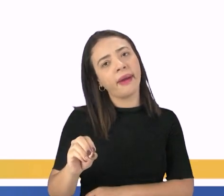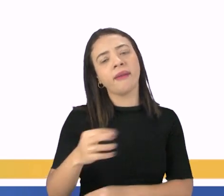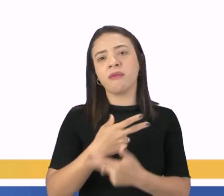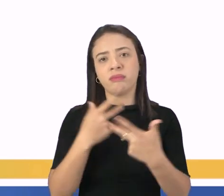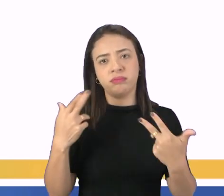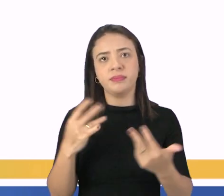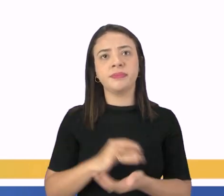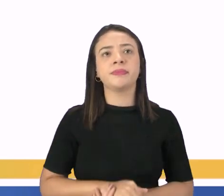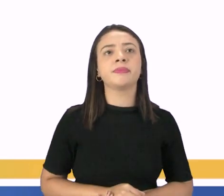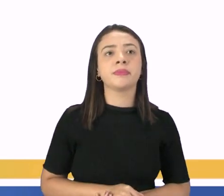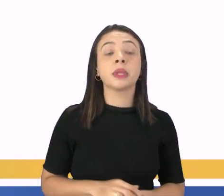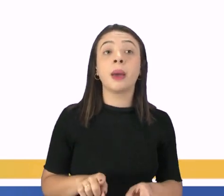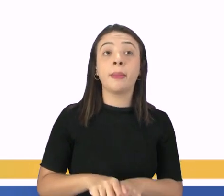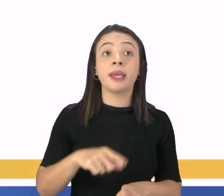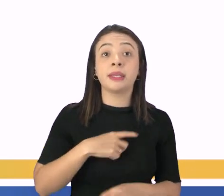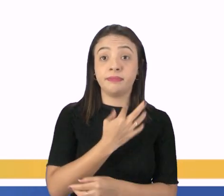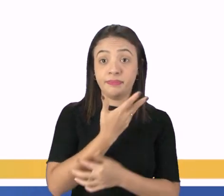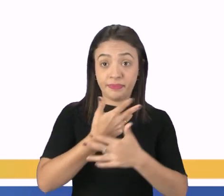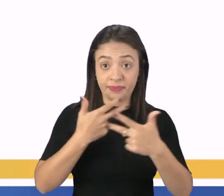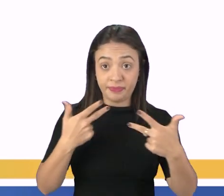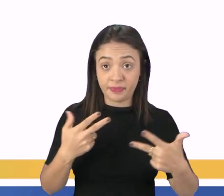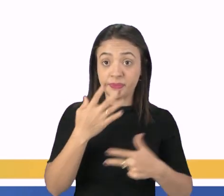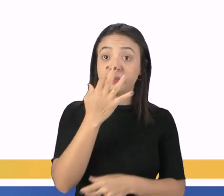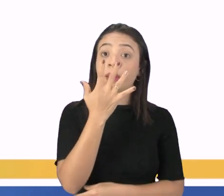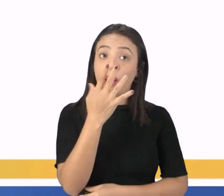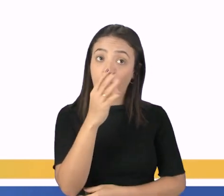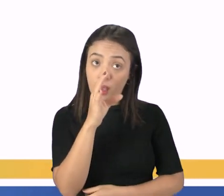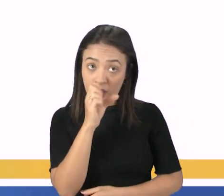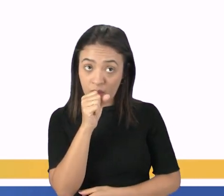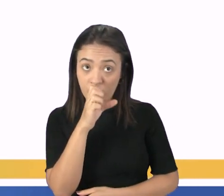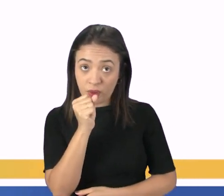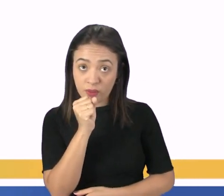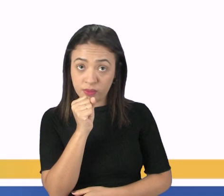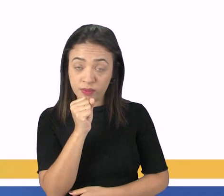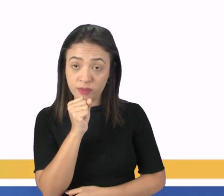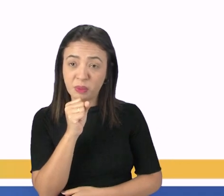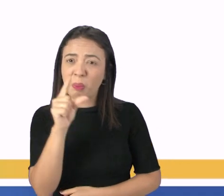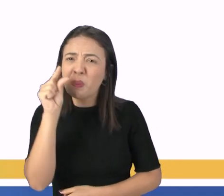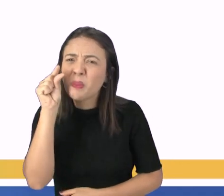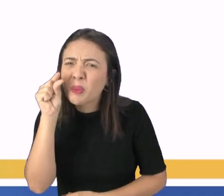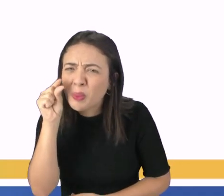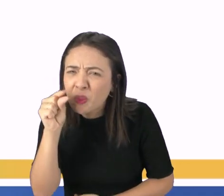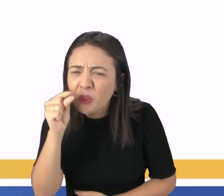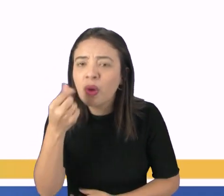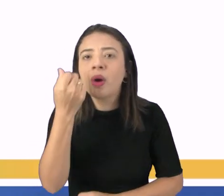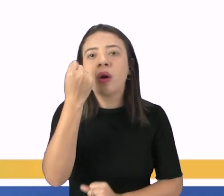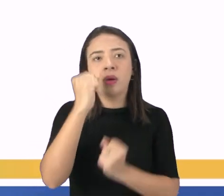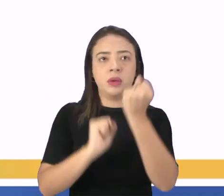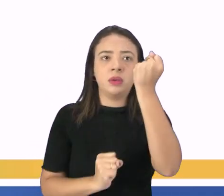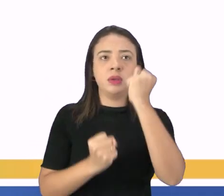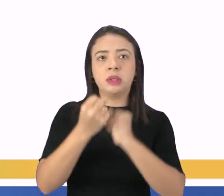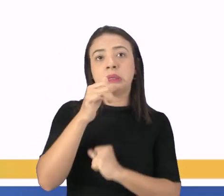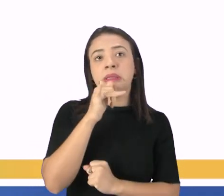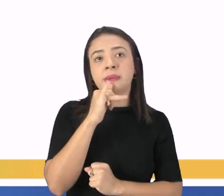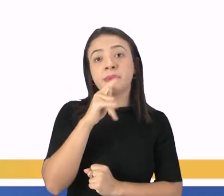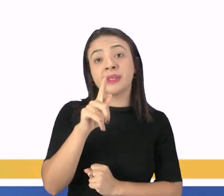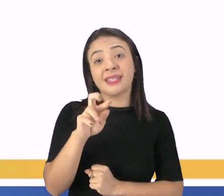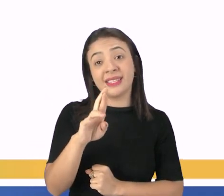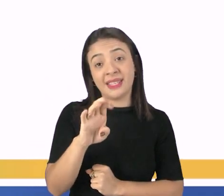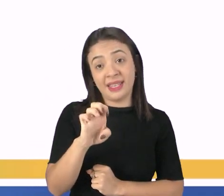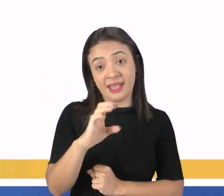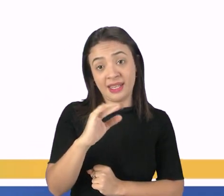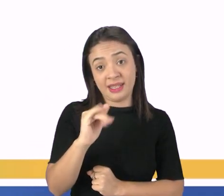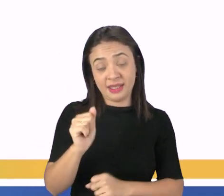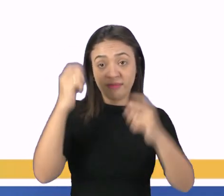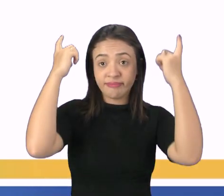por último, de laranja, países europeus capitalistas pouco industrializados, que é o caso da Grécia e de Portugal. E